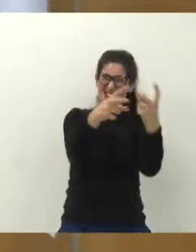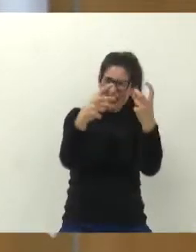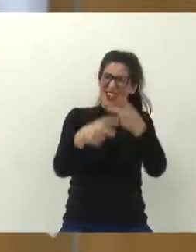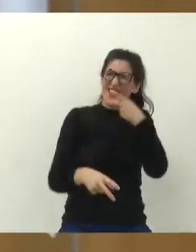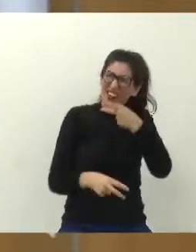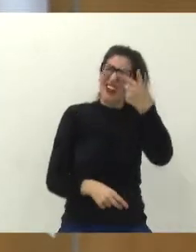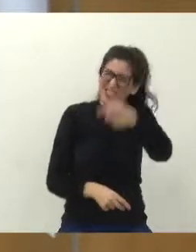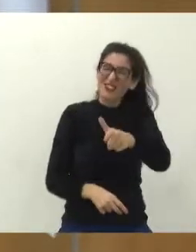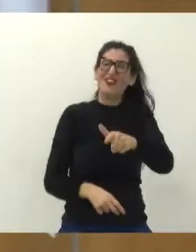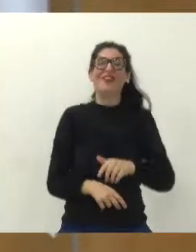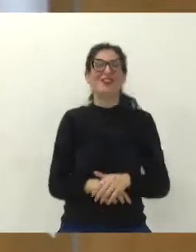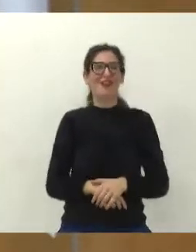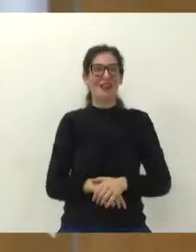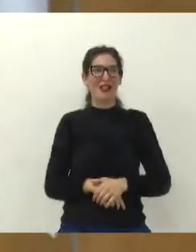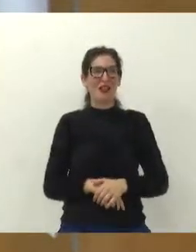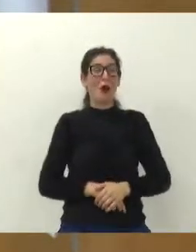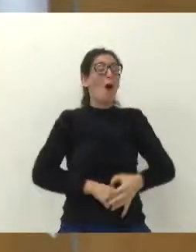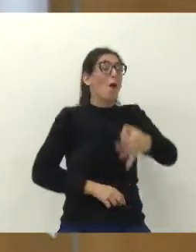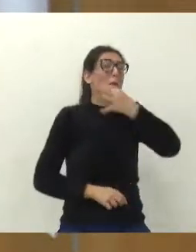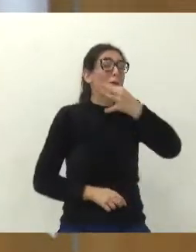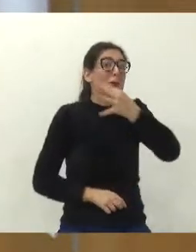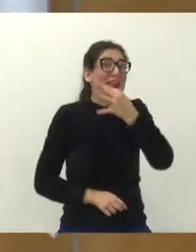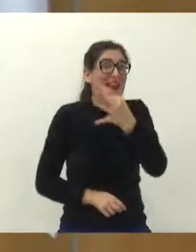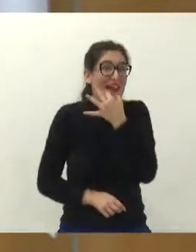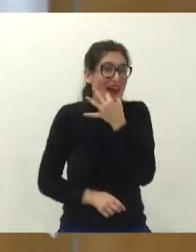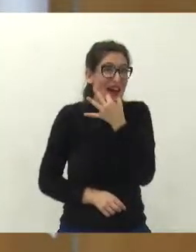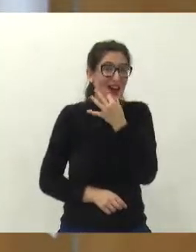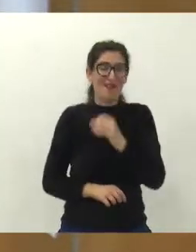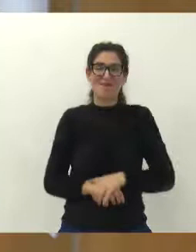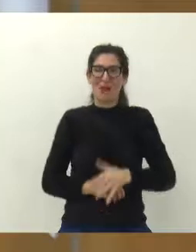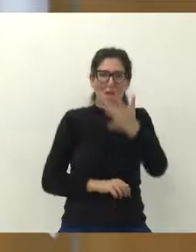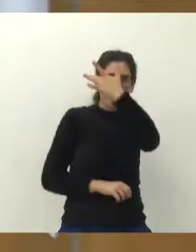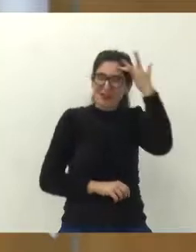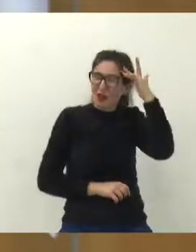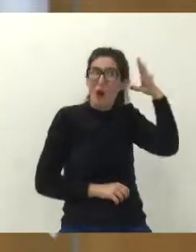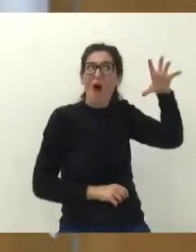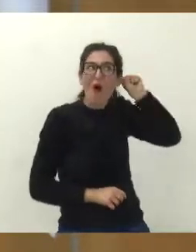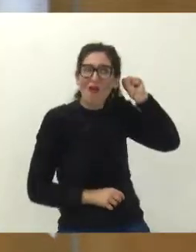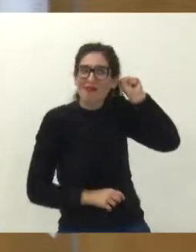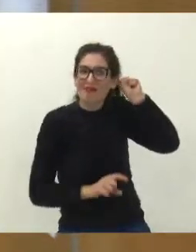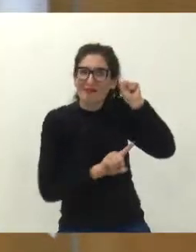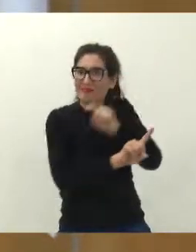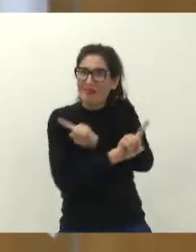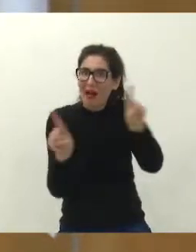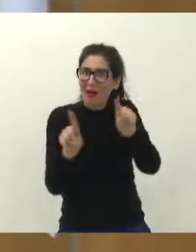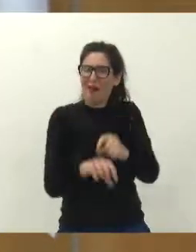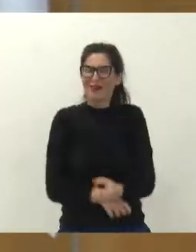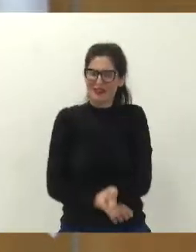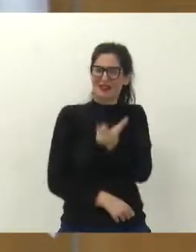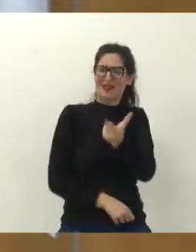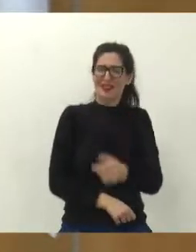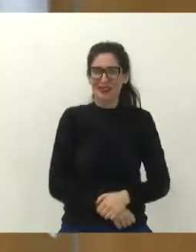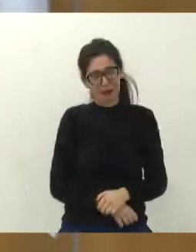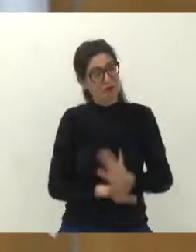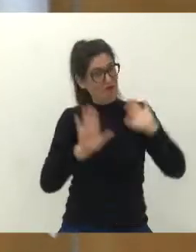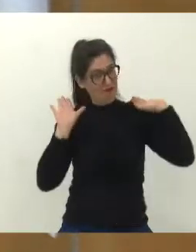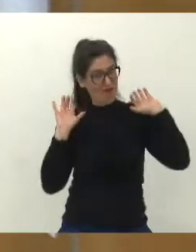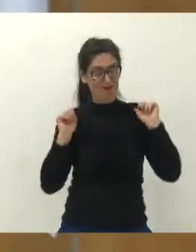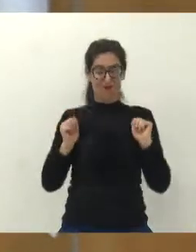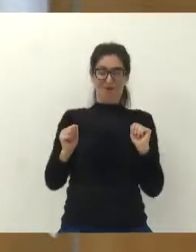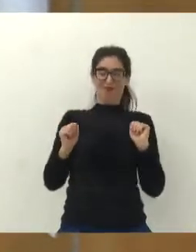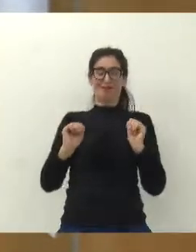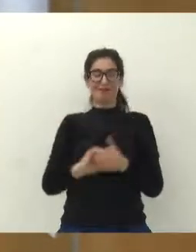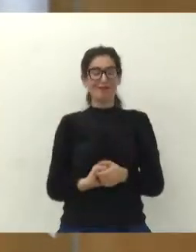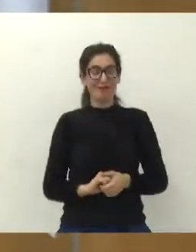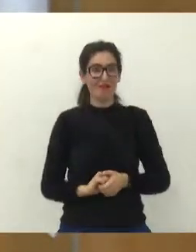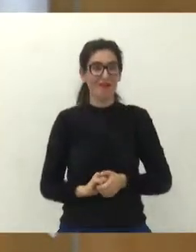faço crítica, eu dou sugestão, mas parece que o pessoal não ouve. Nos principais pontos, né,